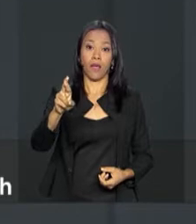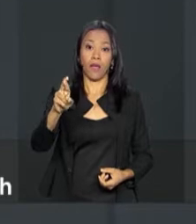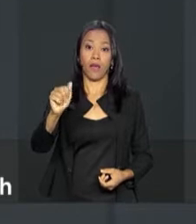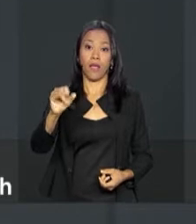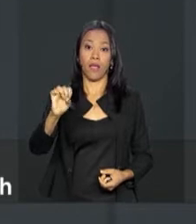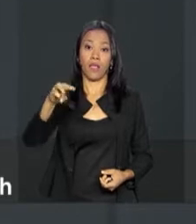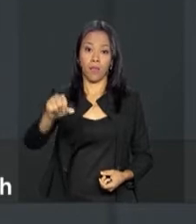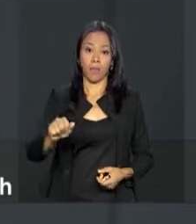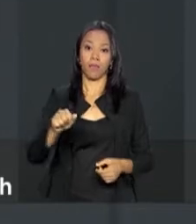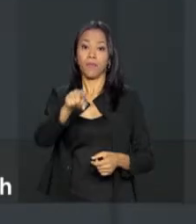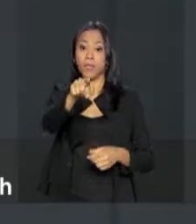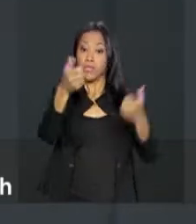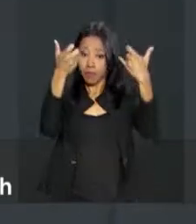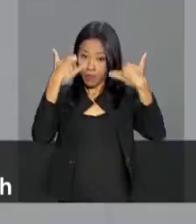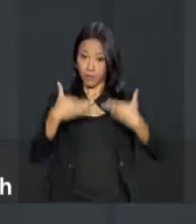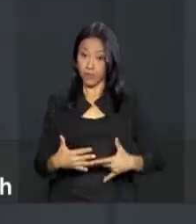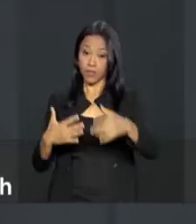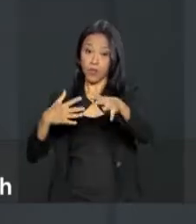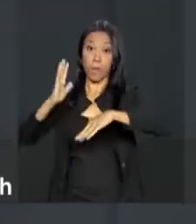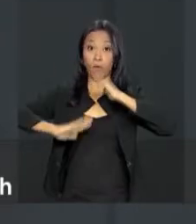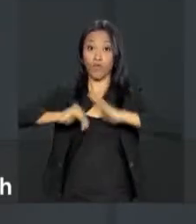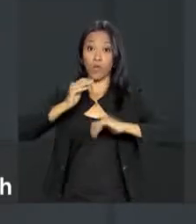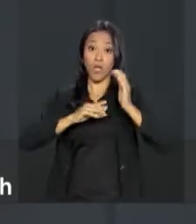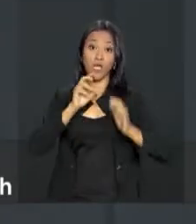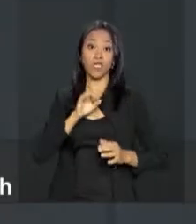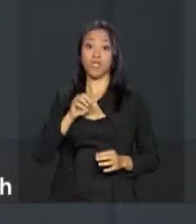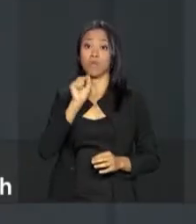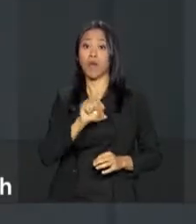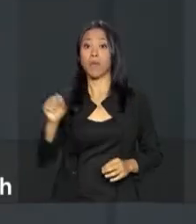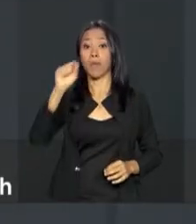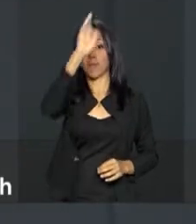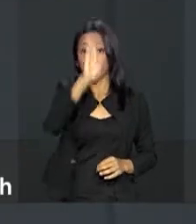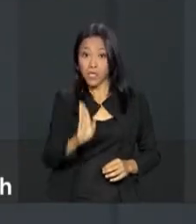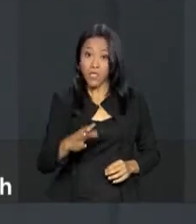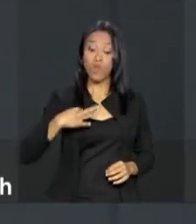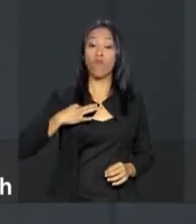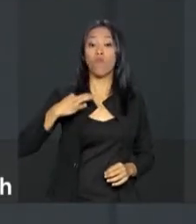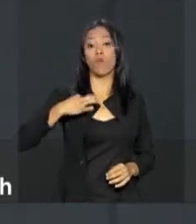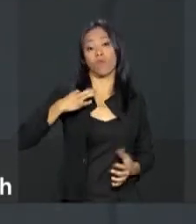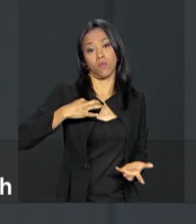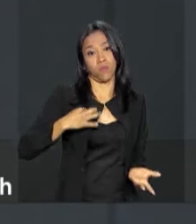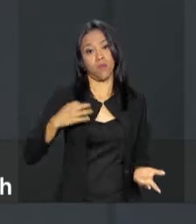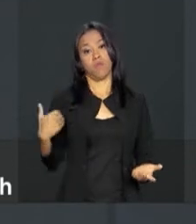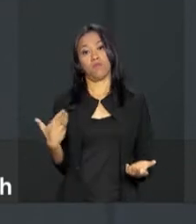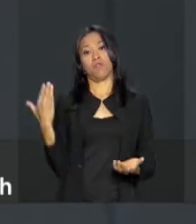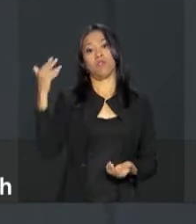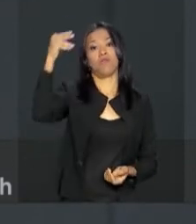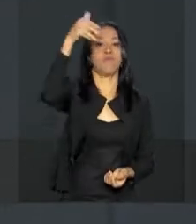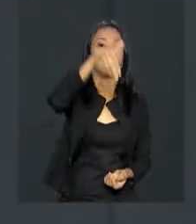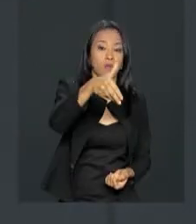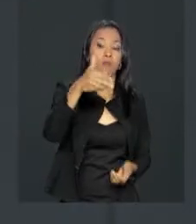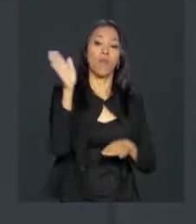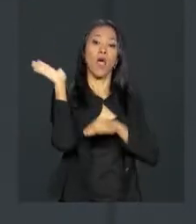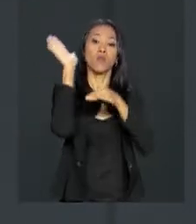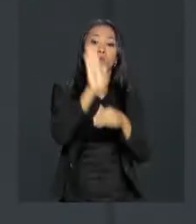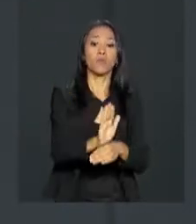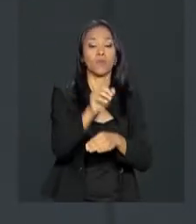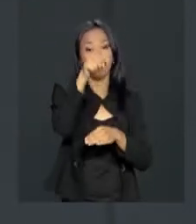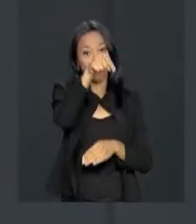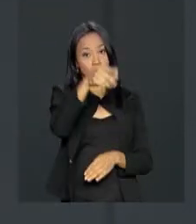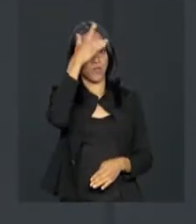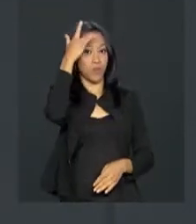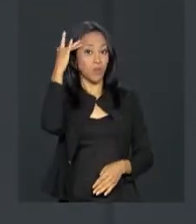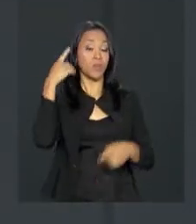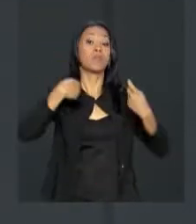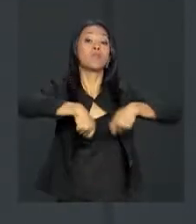profissionais de todo o país que vieram da maneira espontânea a poder ajudar aquelas pessoas tomar